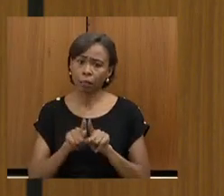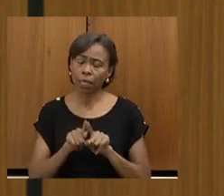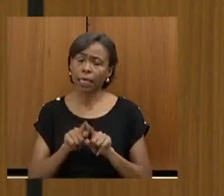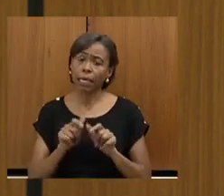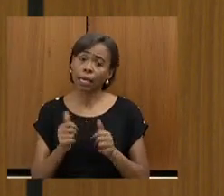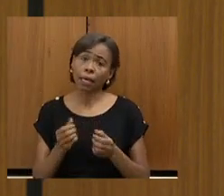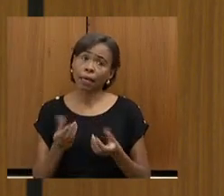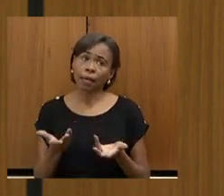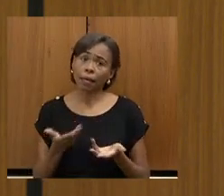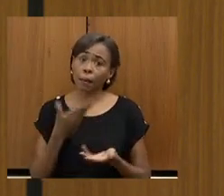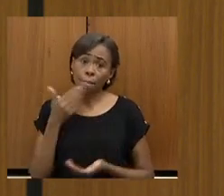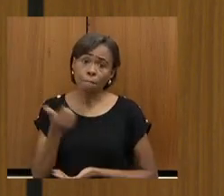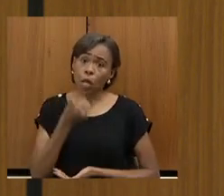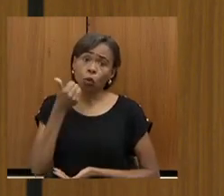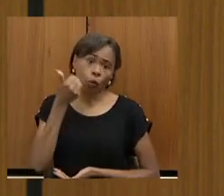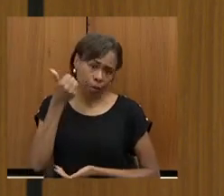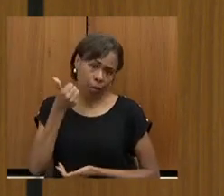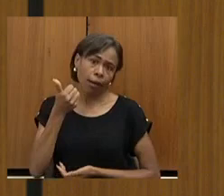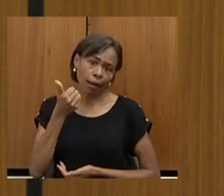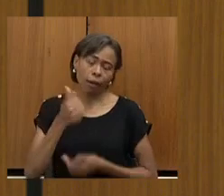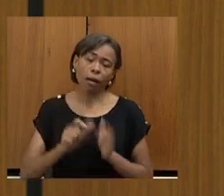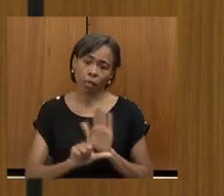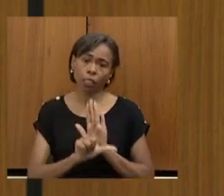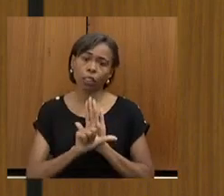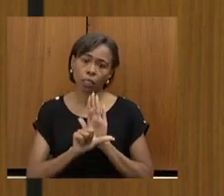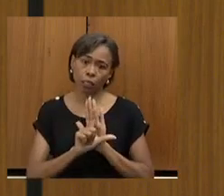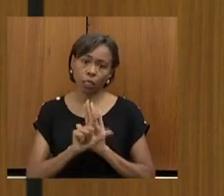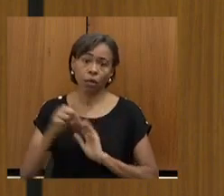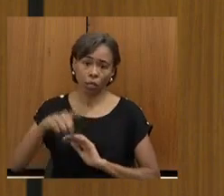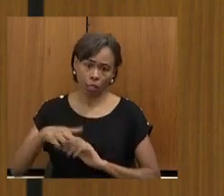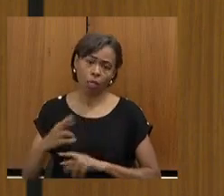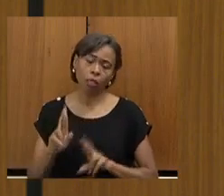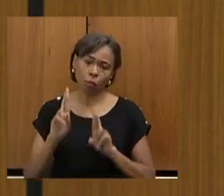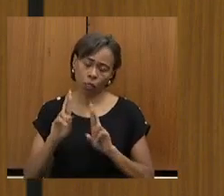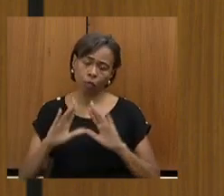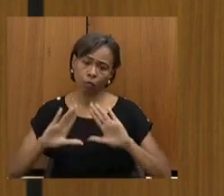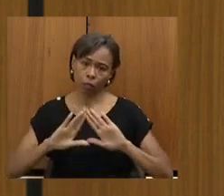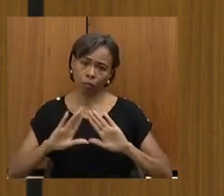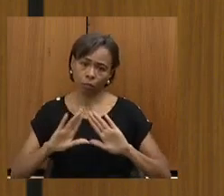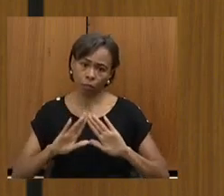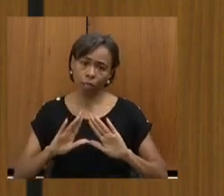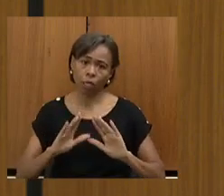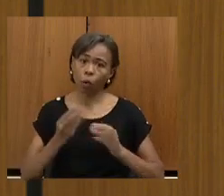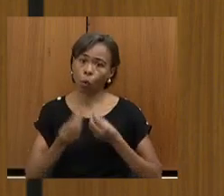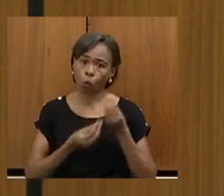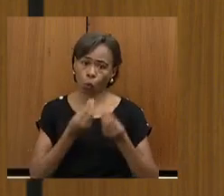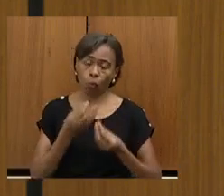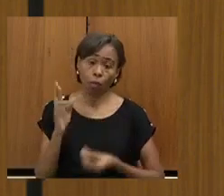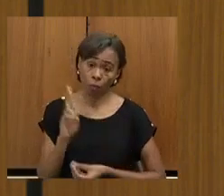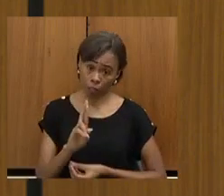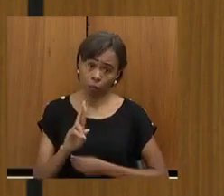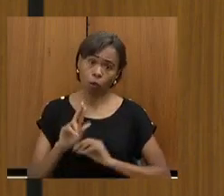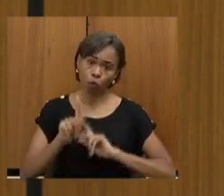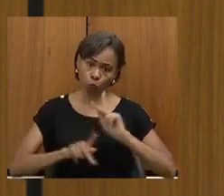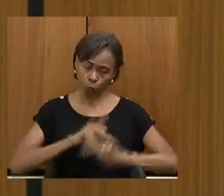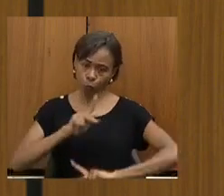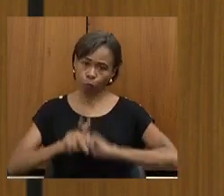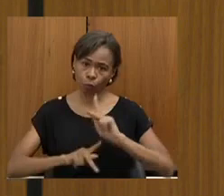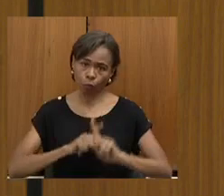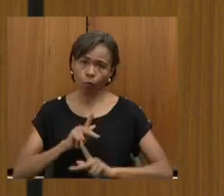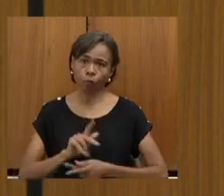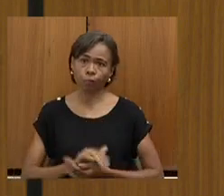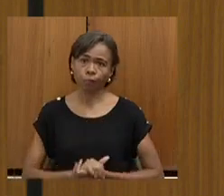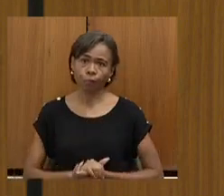na legislação, que é o papel dessa casa, através do povo, para poder